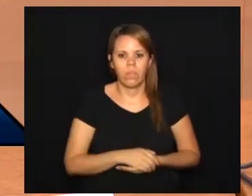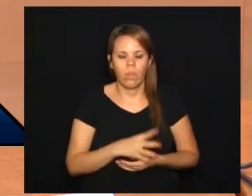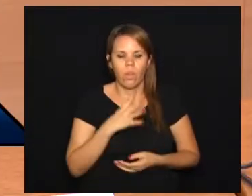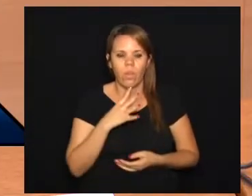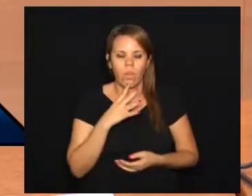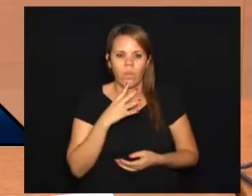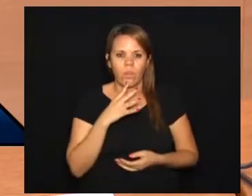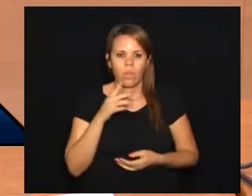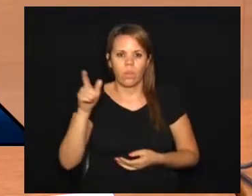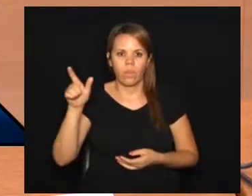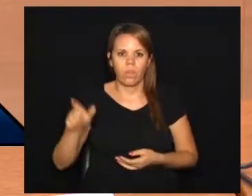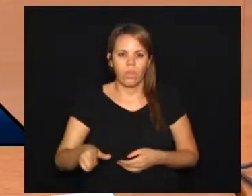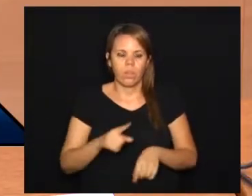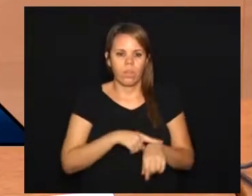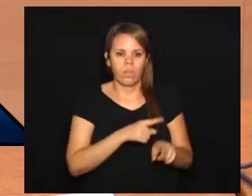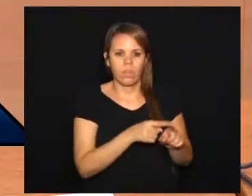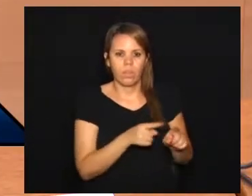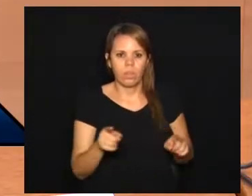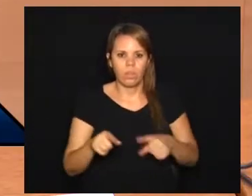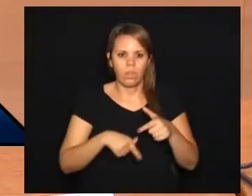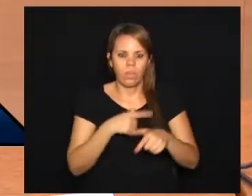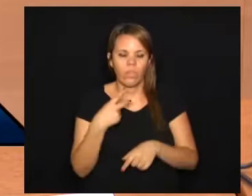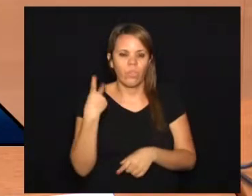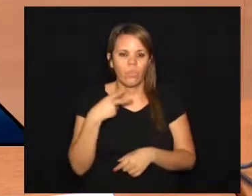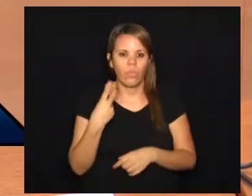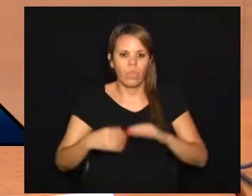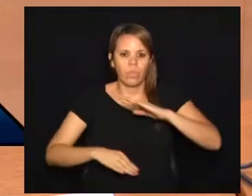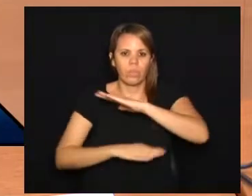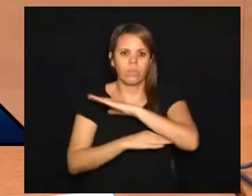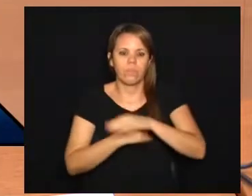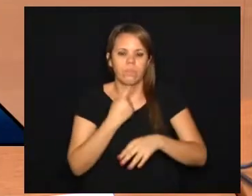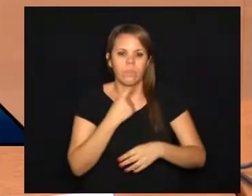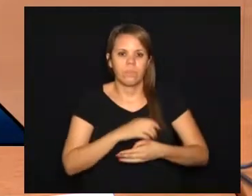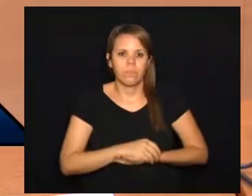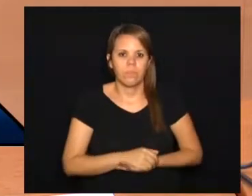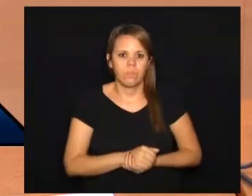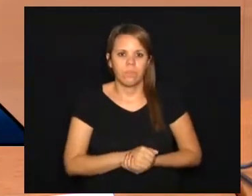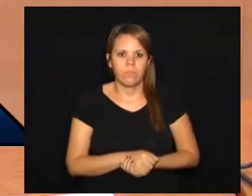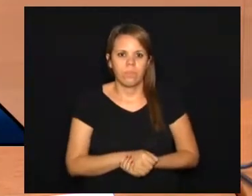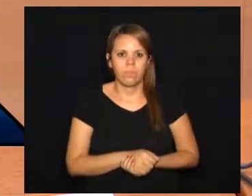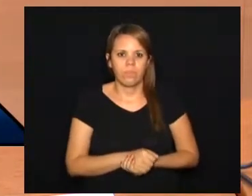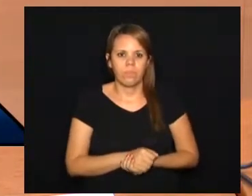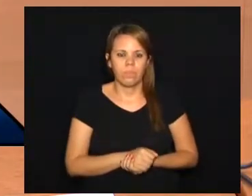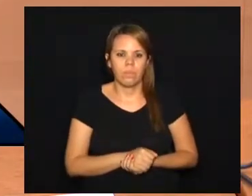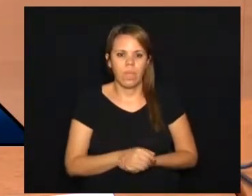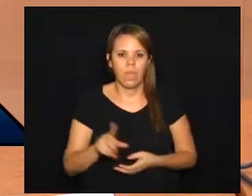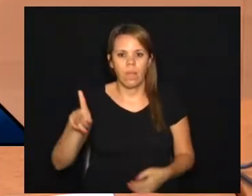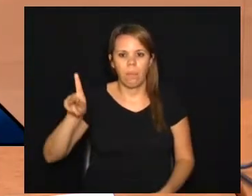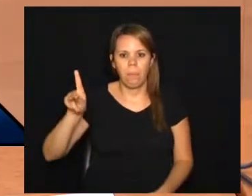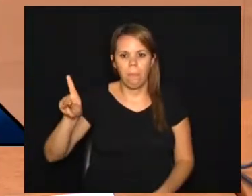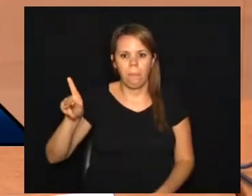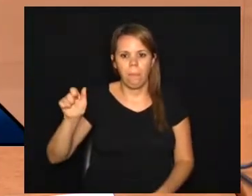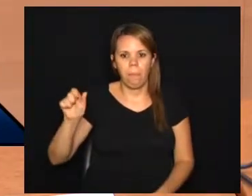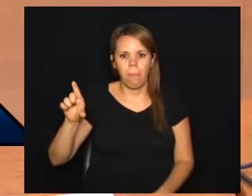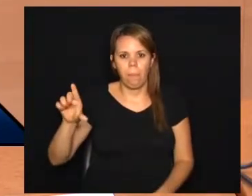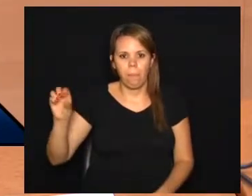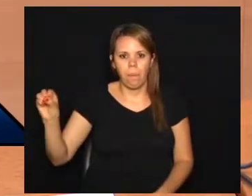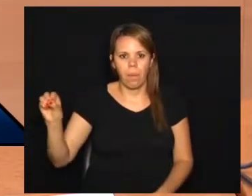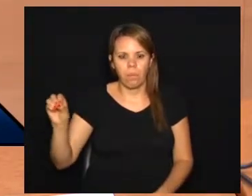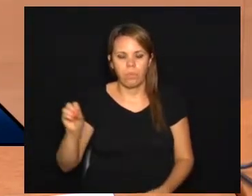conheci nesse tempo que eu tenho como vereador na Câmara Municipal de Campinas, que é o Paulo